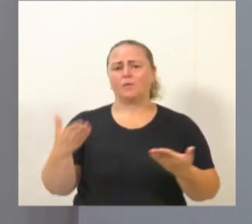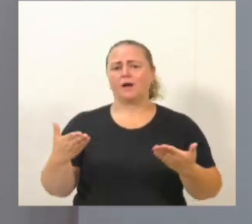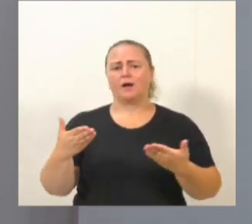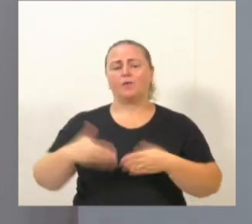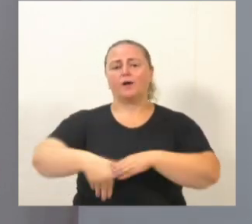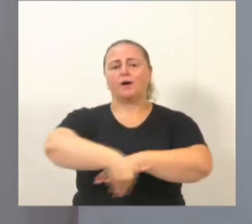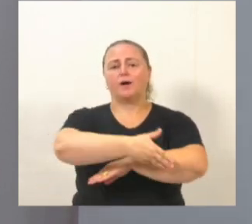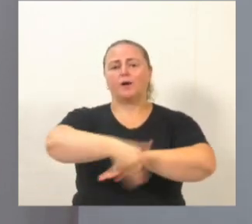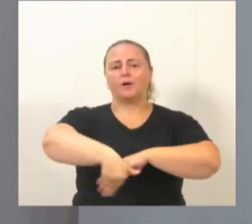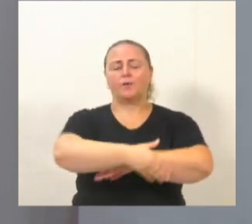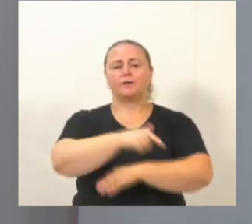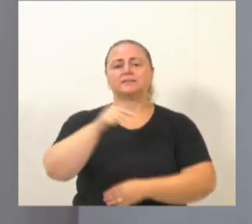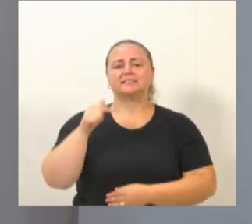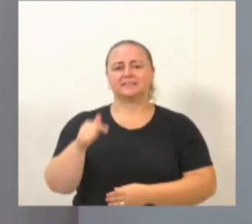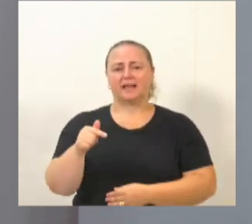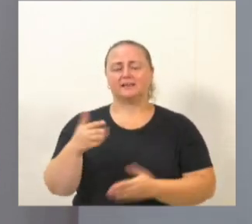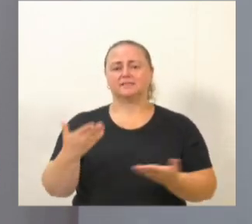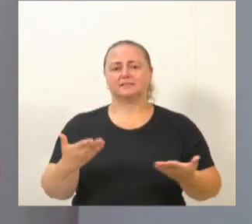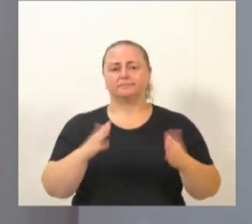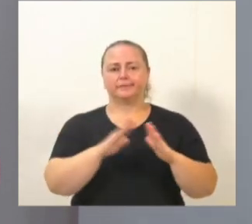com as escolas, com o shopping, etc.